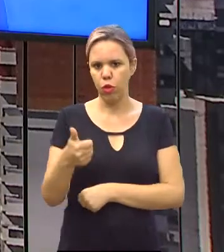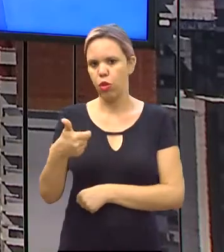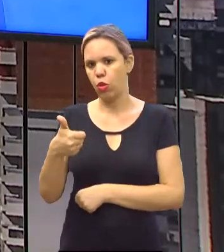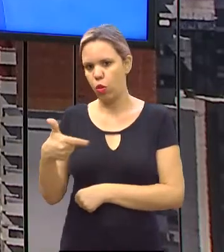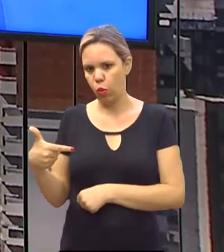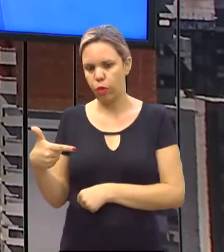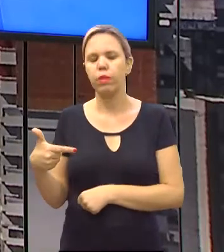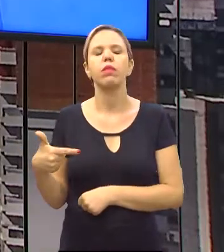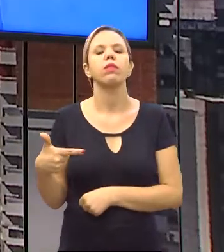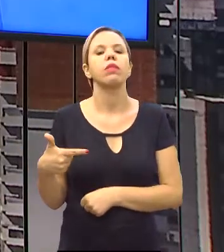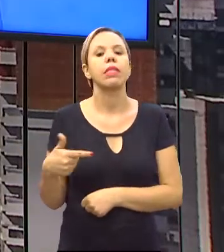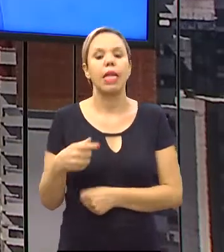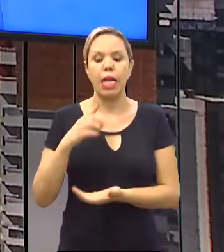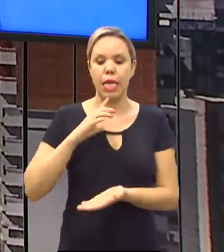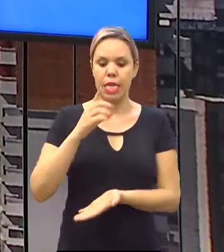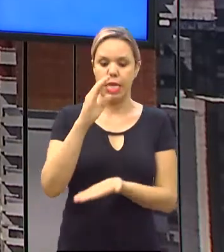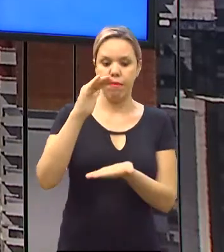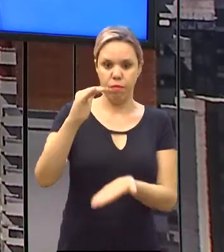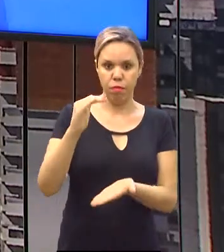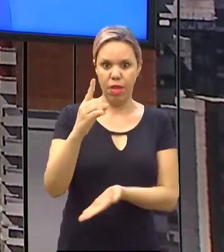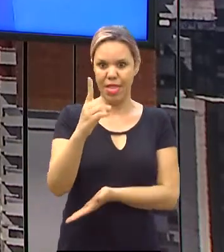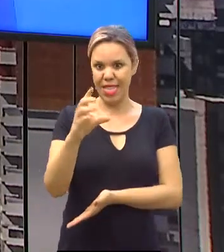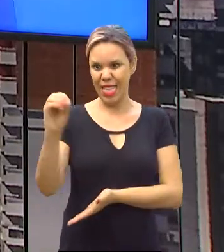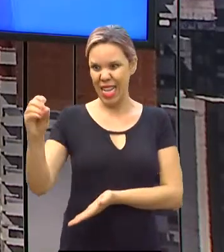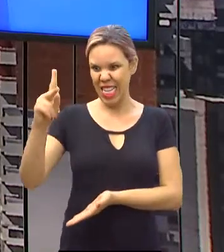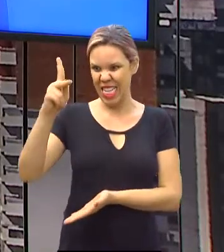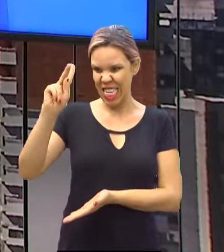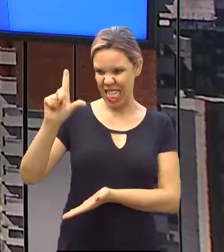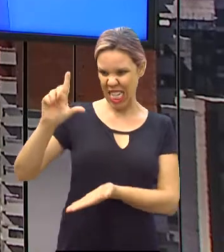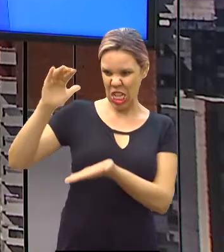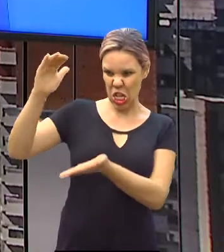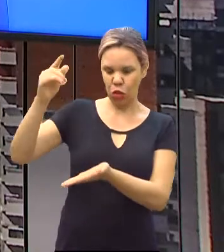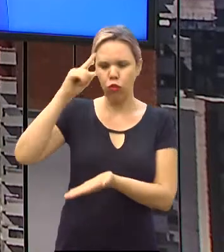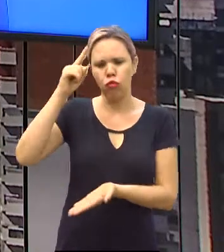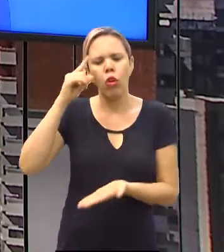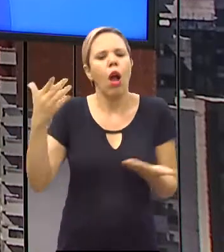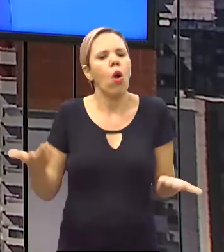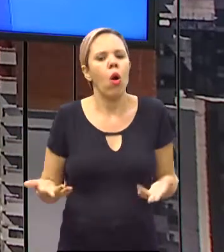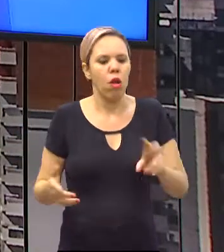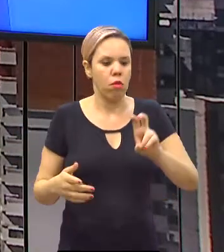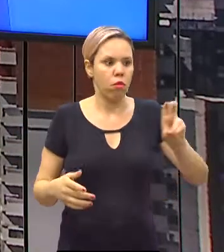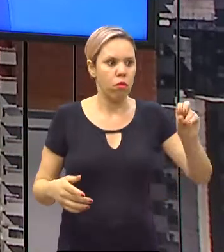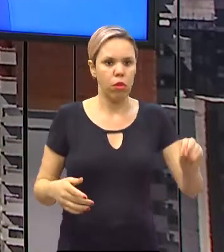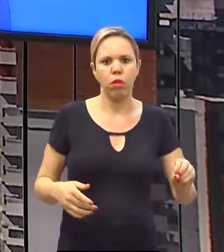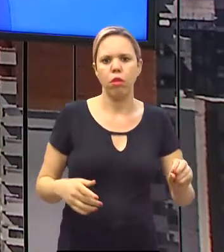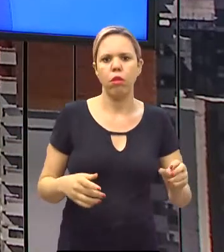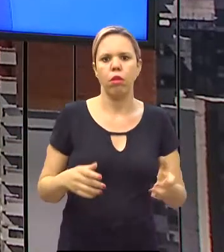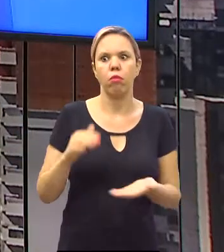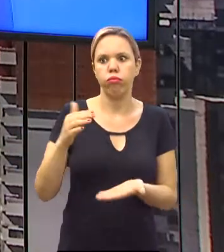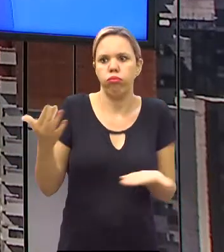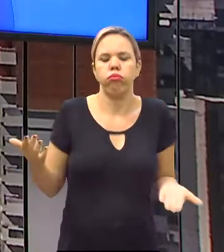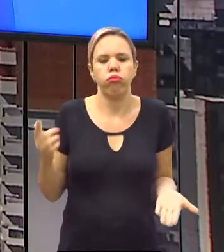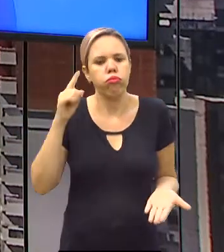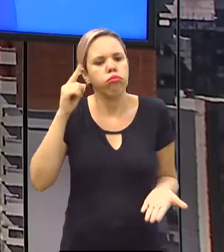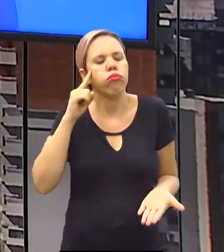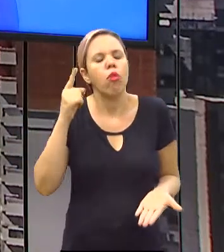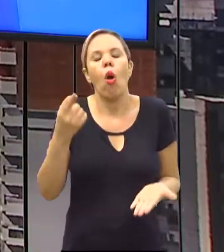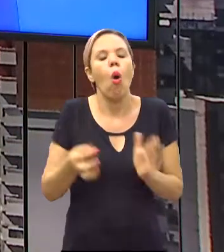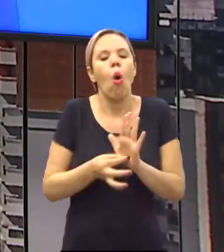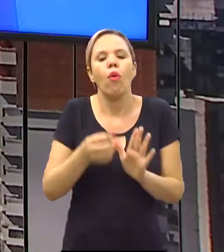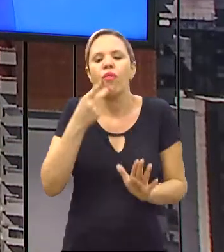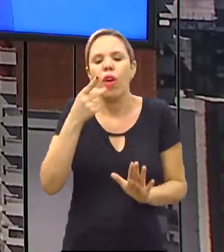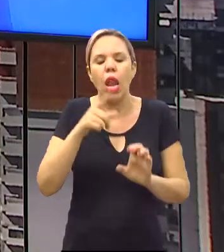100 quilos por dia de resíduos, agora 500. O que isso a gente pode falar do ponto de vista